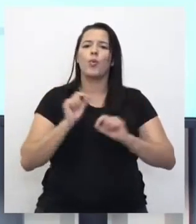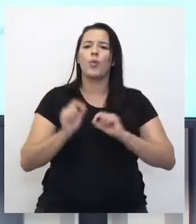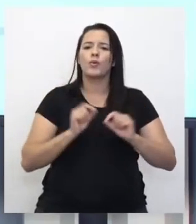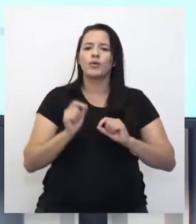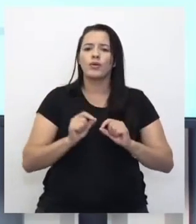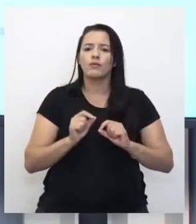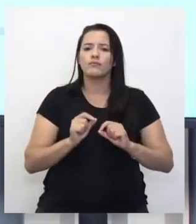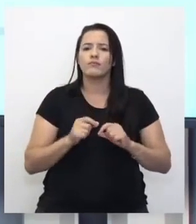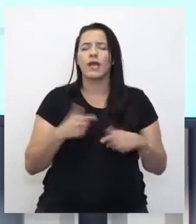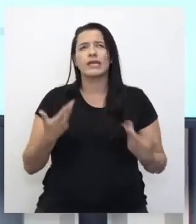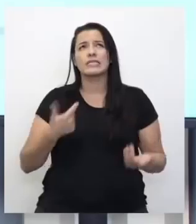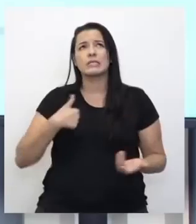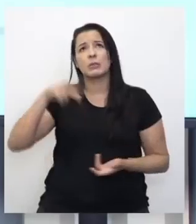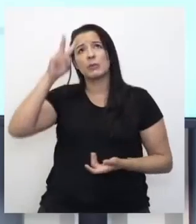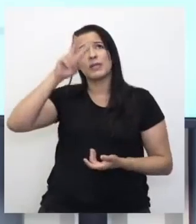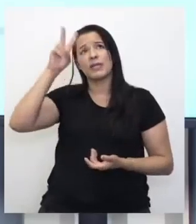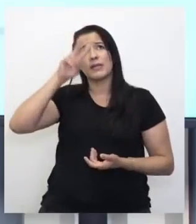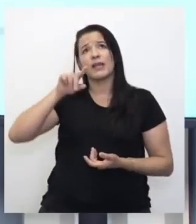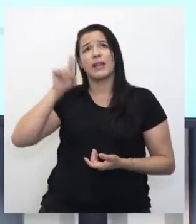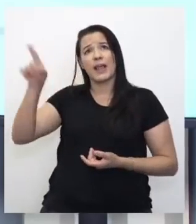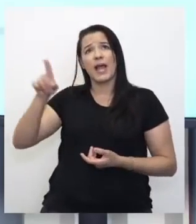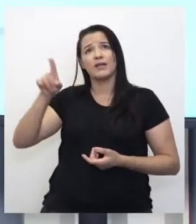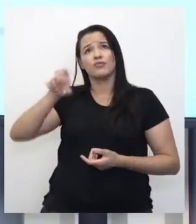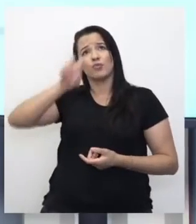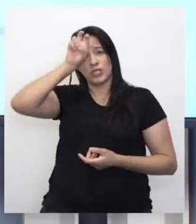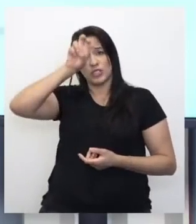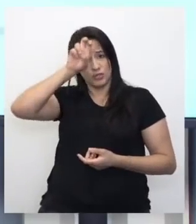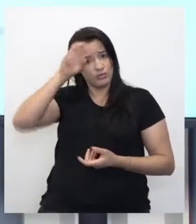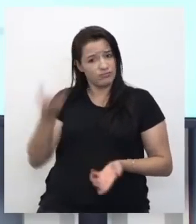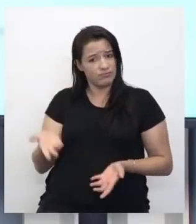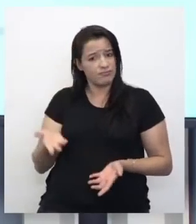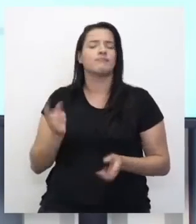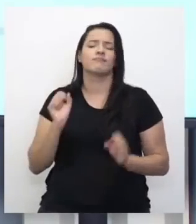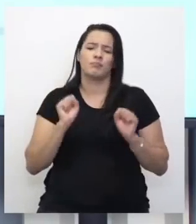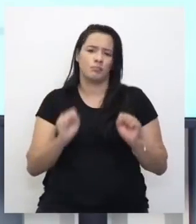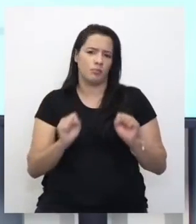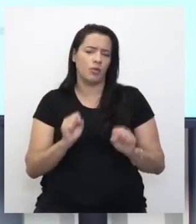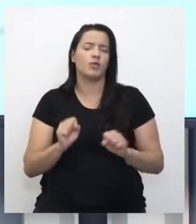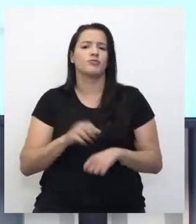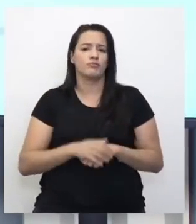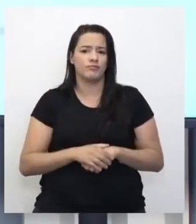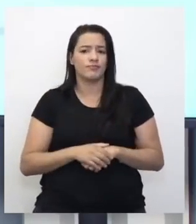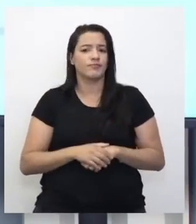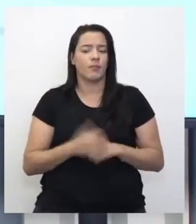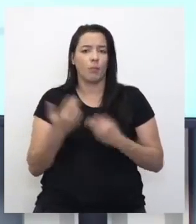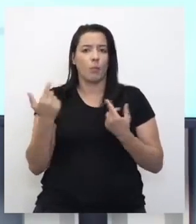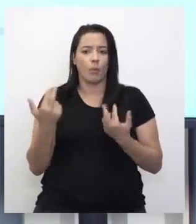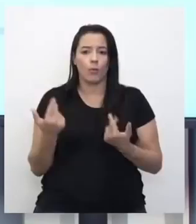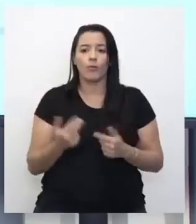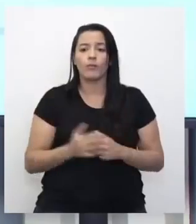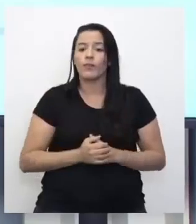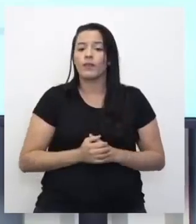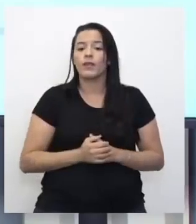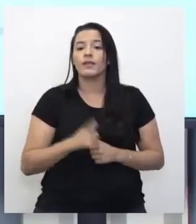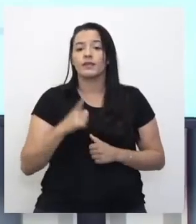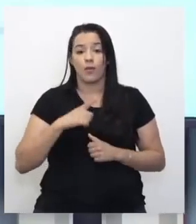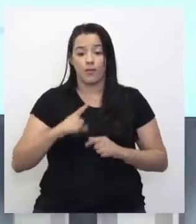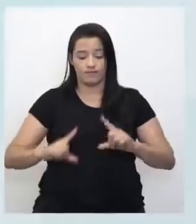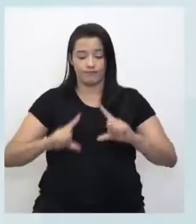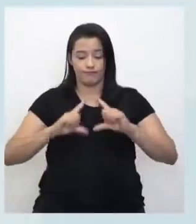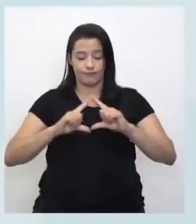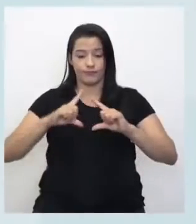será que eu posso lembrar da pirâmide do Egito? Sim, pode. Pode sim. A pirâmide, ela